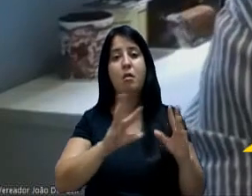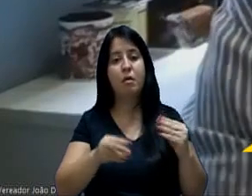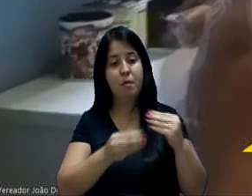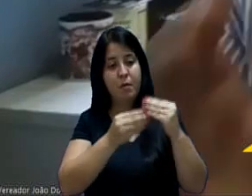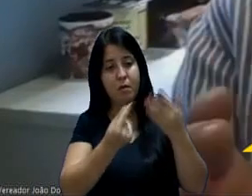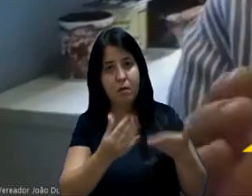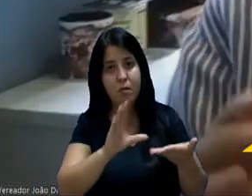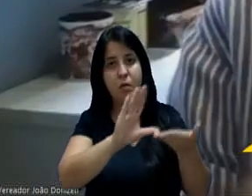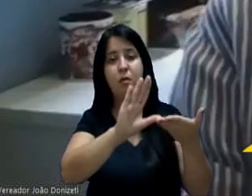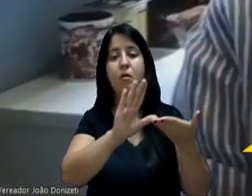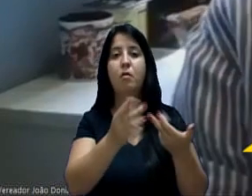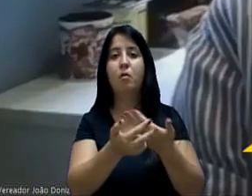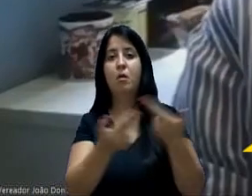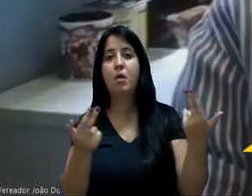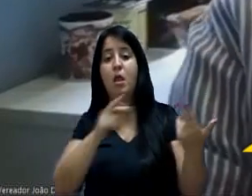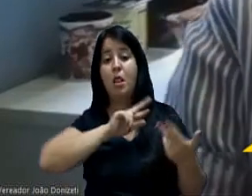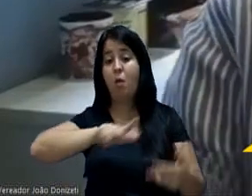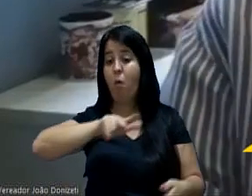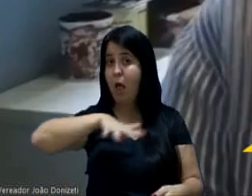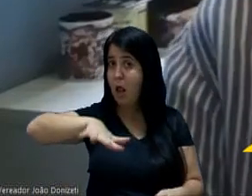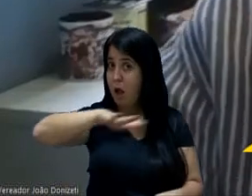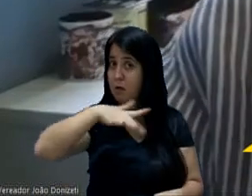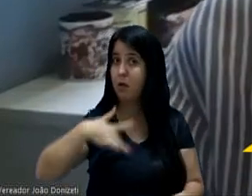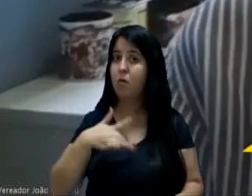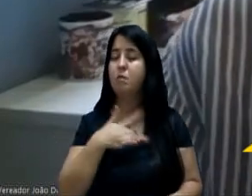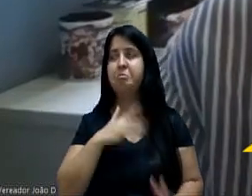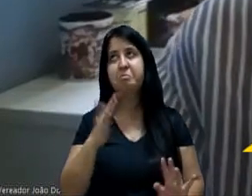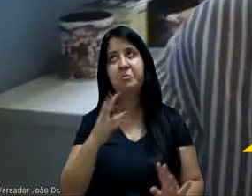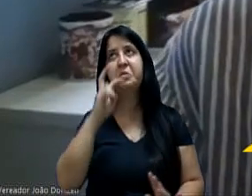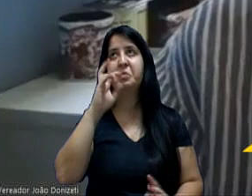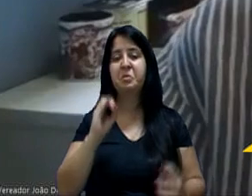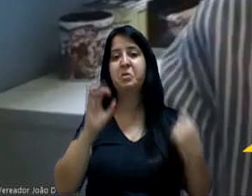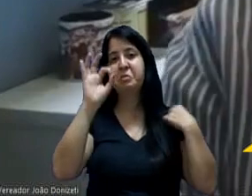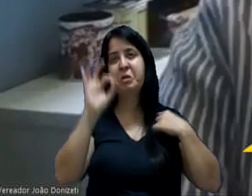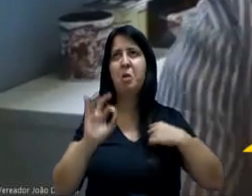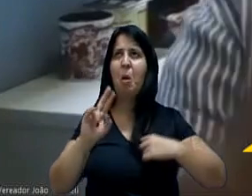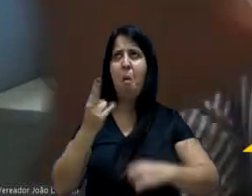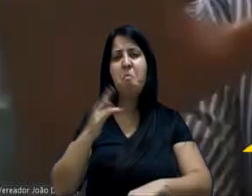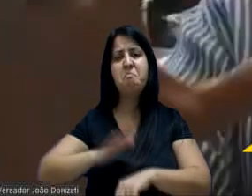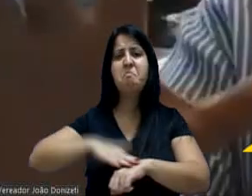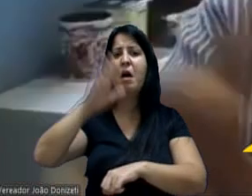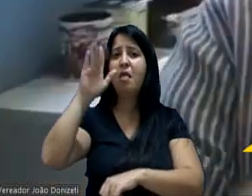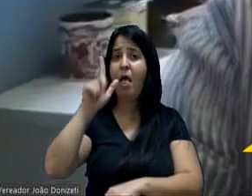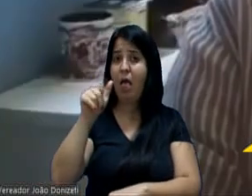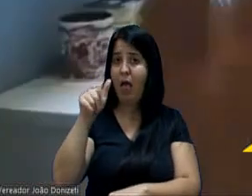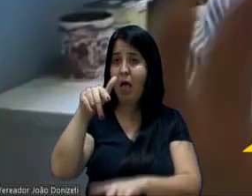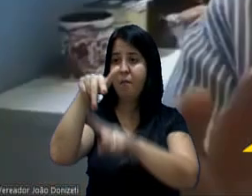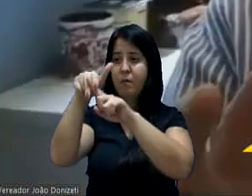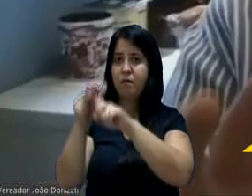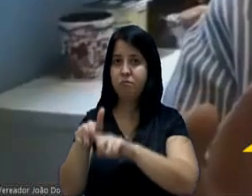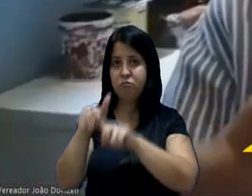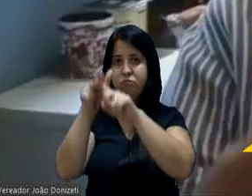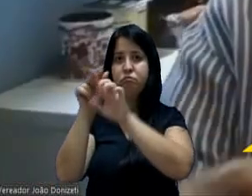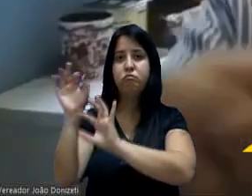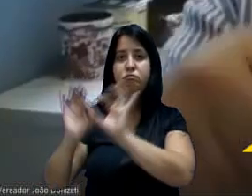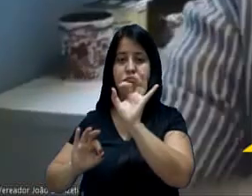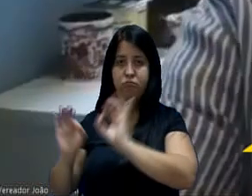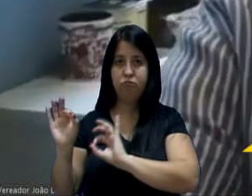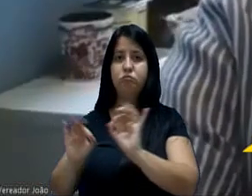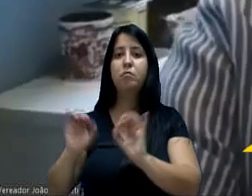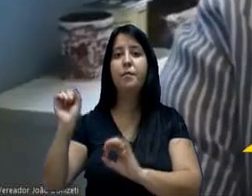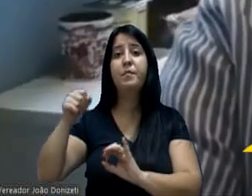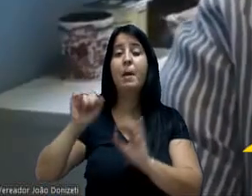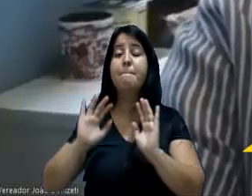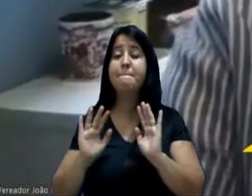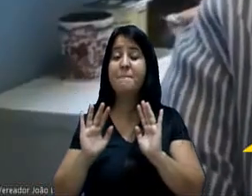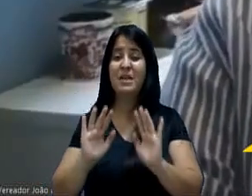emendas impositivas, que não é específico para a área da saúde, pelo menos 50% ou mais é para infra, é para manutenção da cidade. Mas